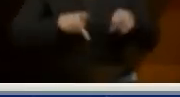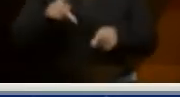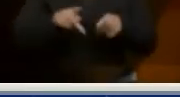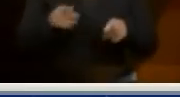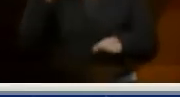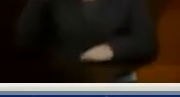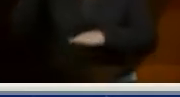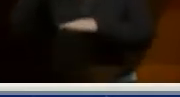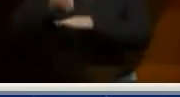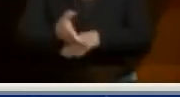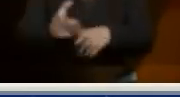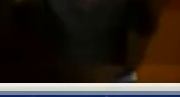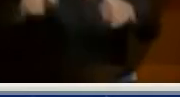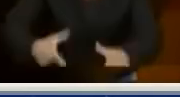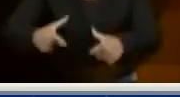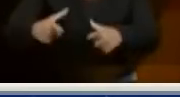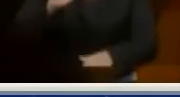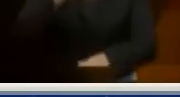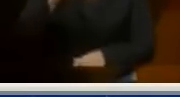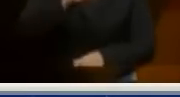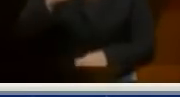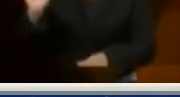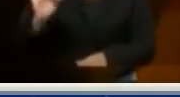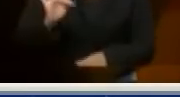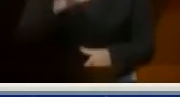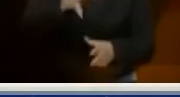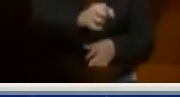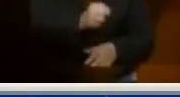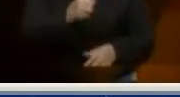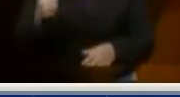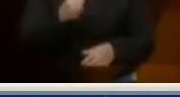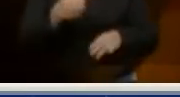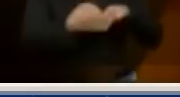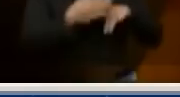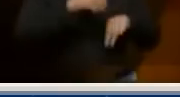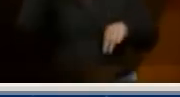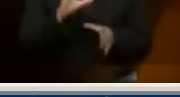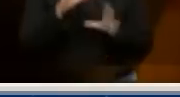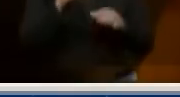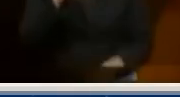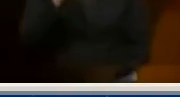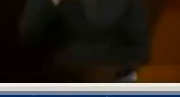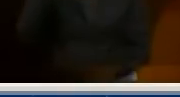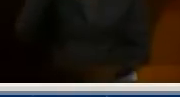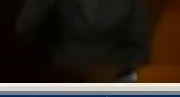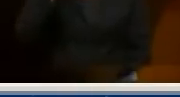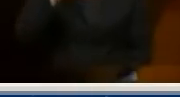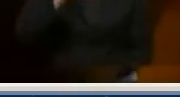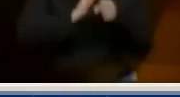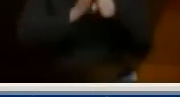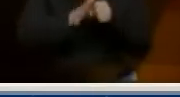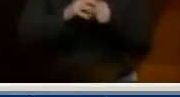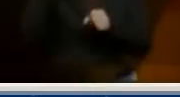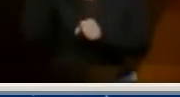ocorreu o impeachment do presidente Collor Fernando Collor ele dizer que o congresso faz o que o povo quer mais o